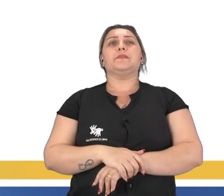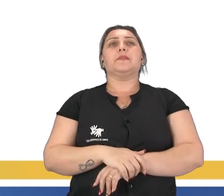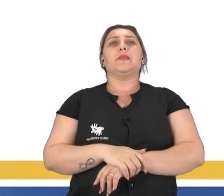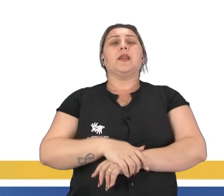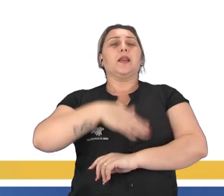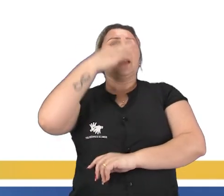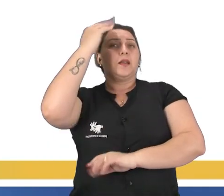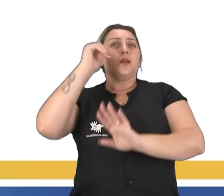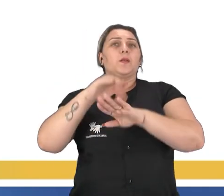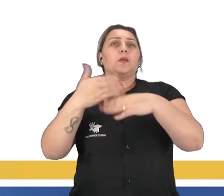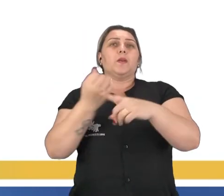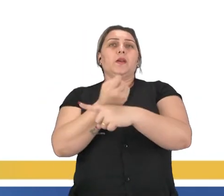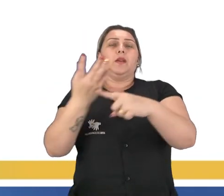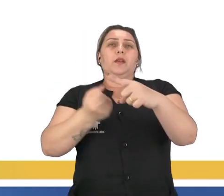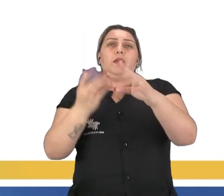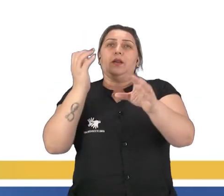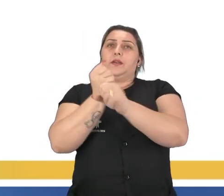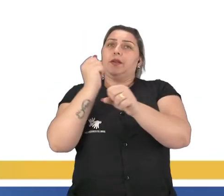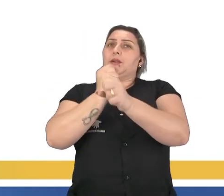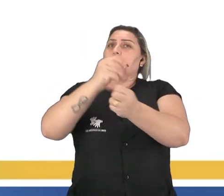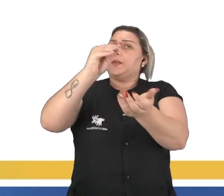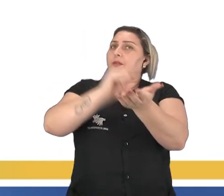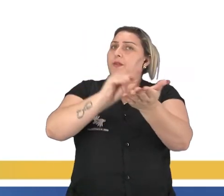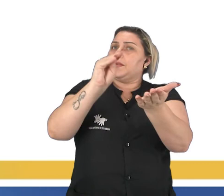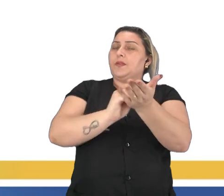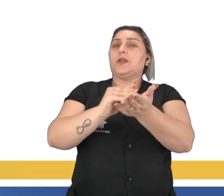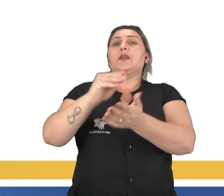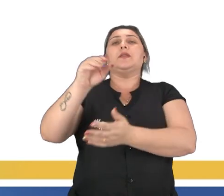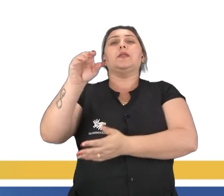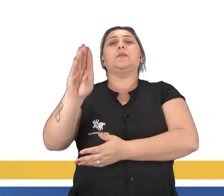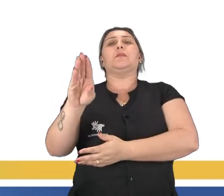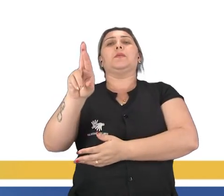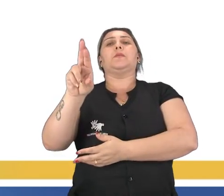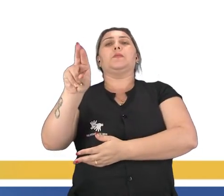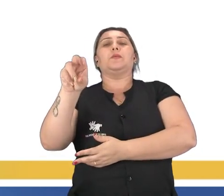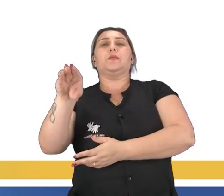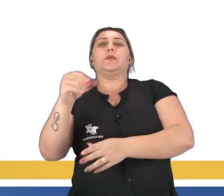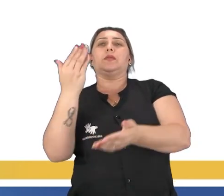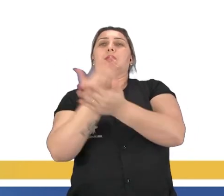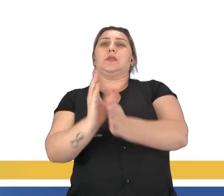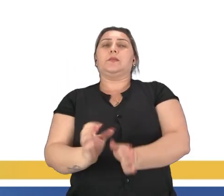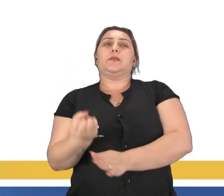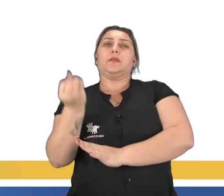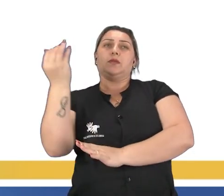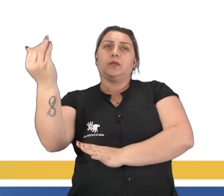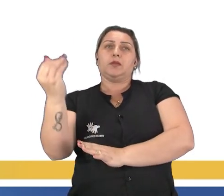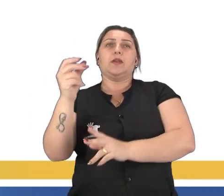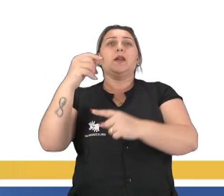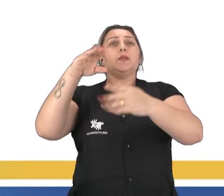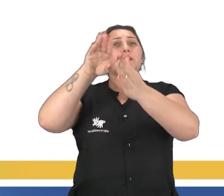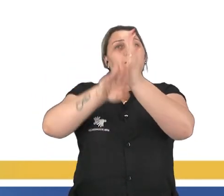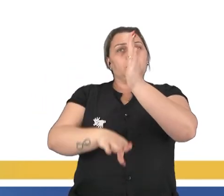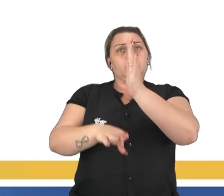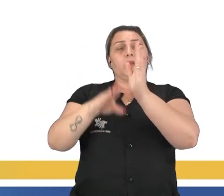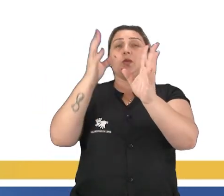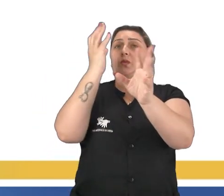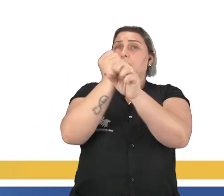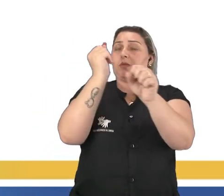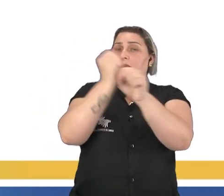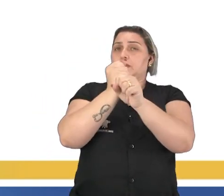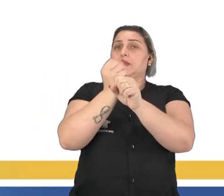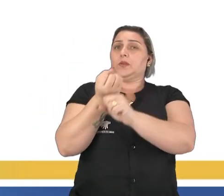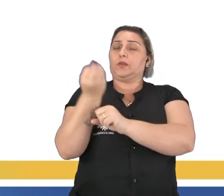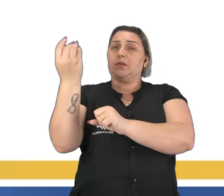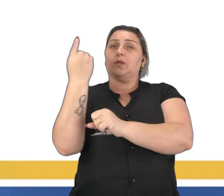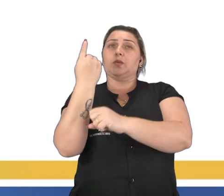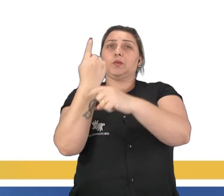Para saber que fração do percurso total ainda falta para Bruno terminar a viagem, podemos fazer a subtração entre o percurso total, que é